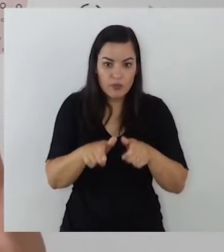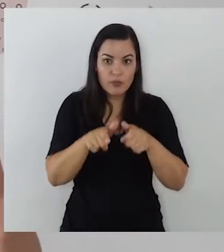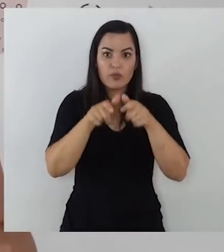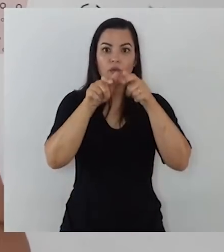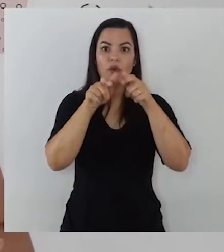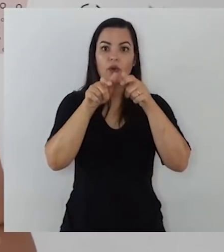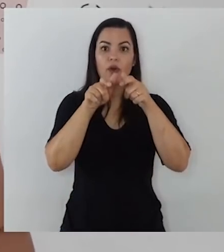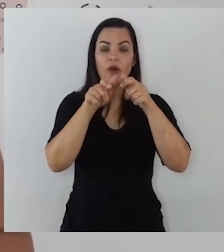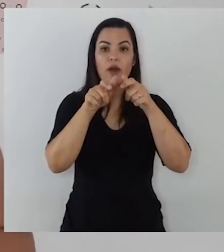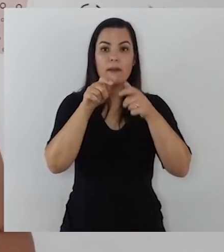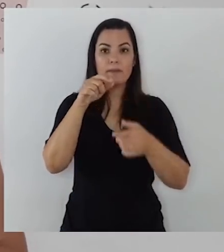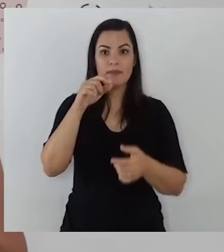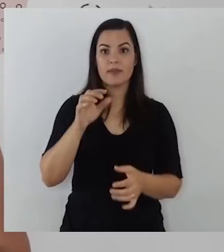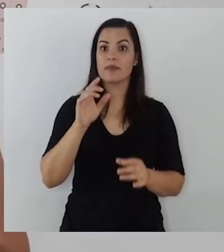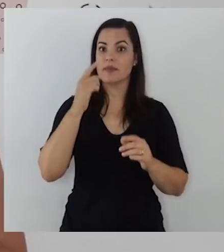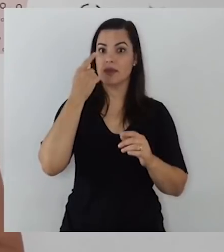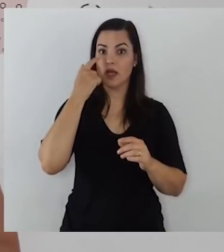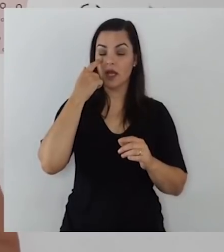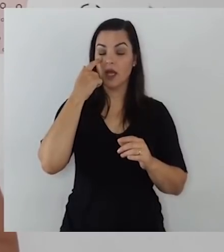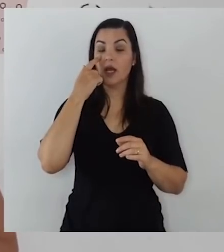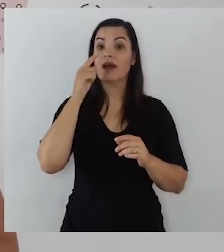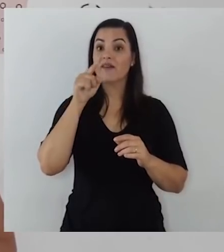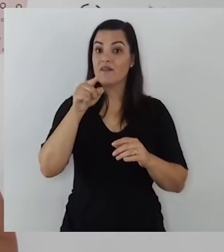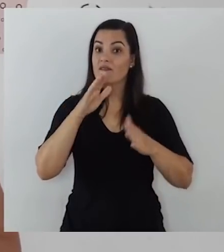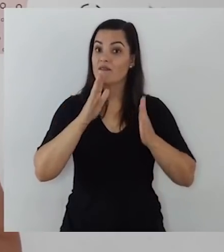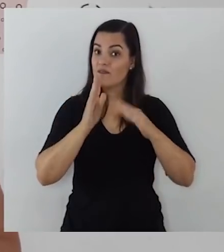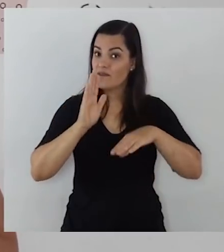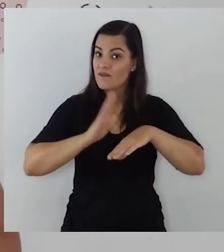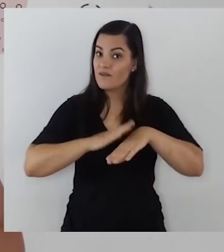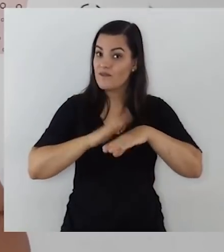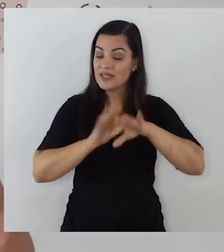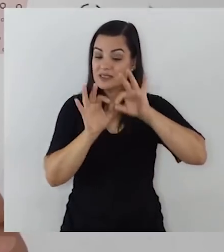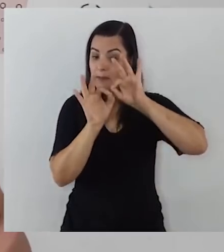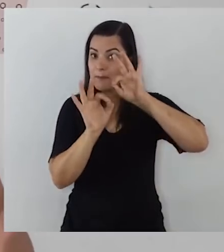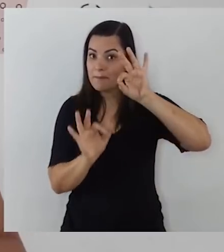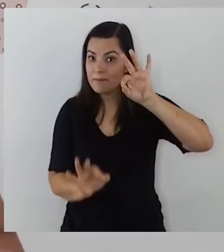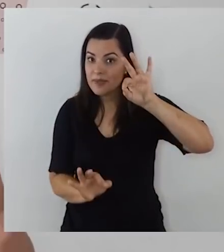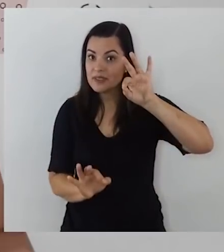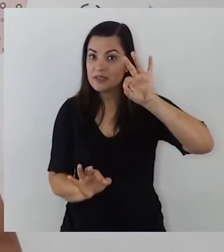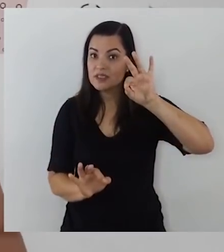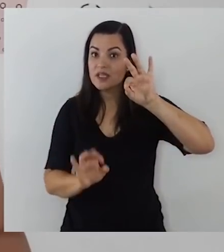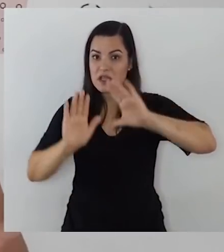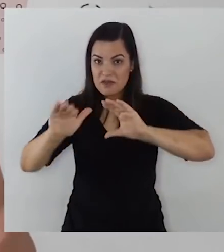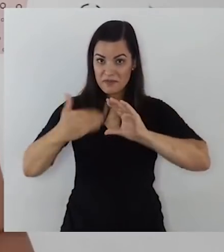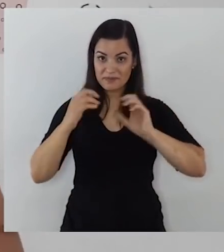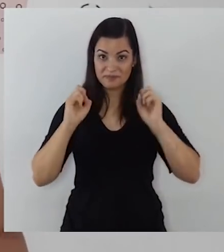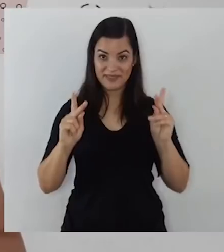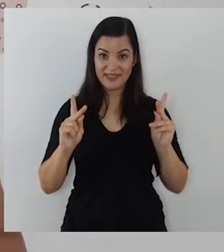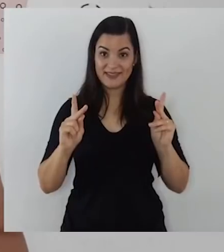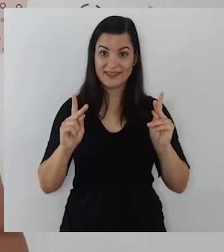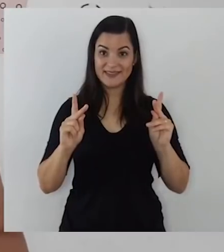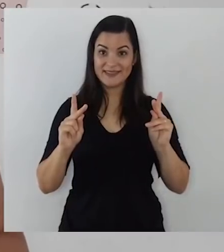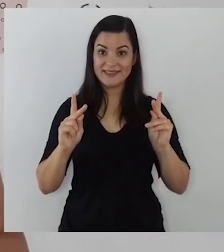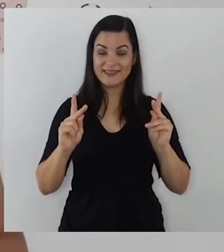torre em pé, vocês façam a medida dessa altura e compartilhem conosco, tudo